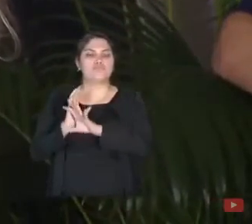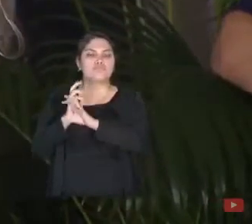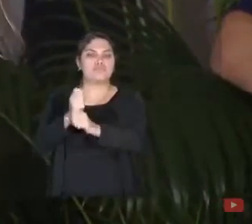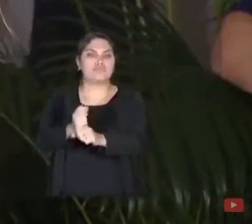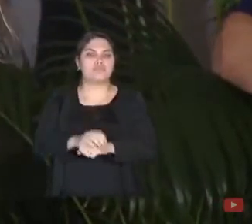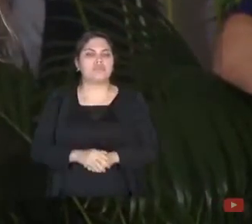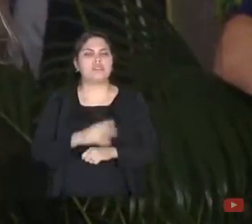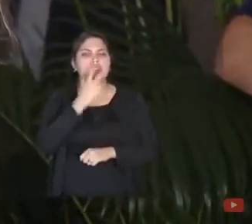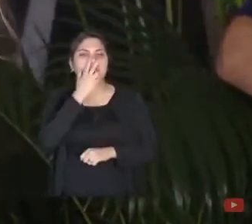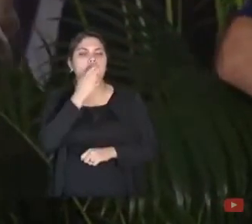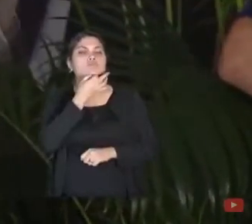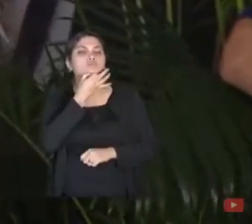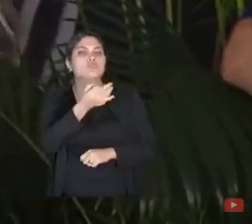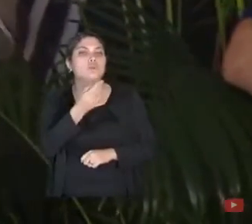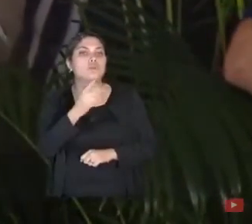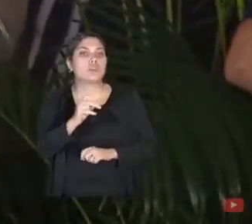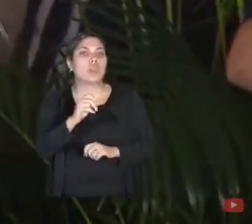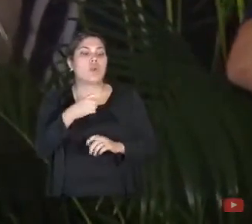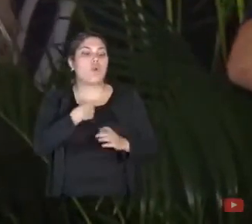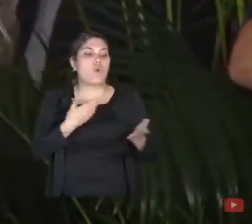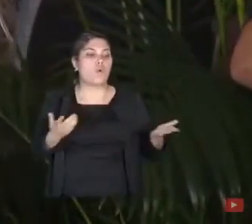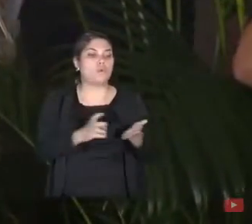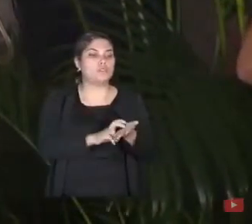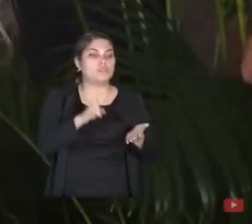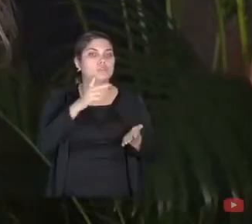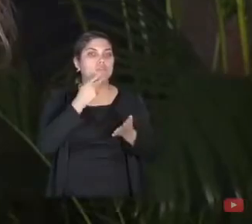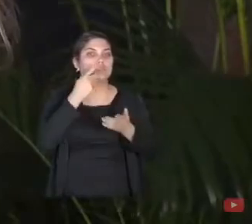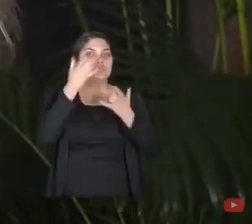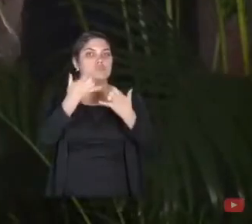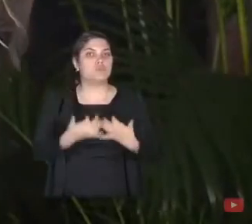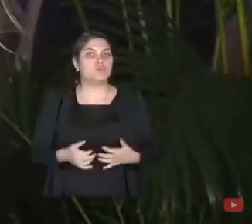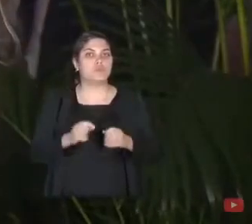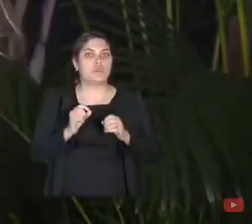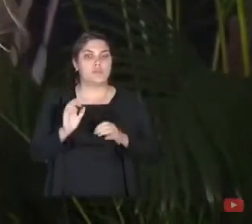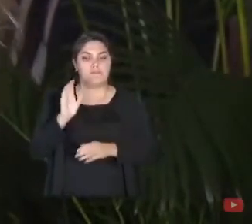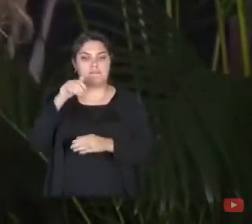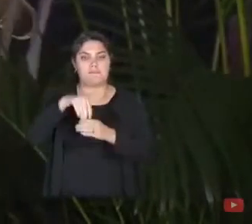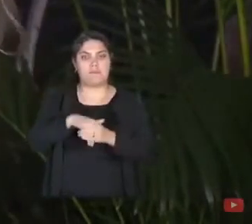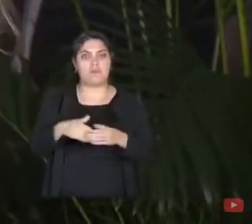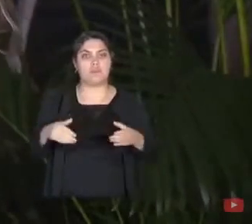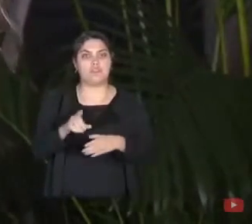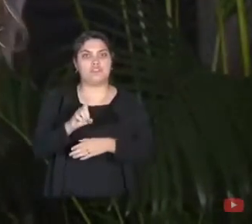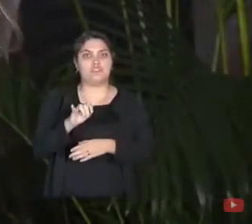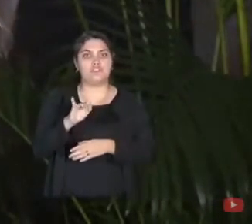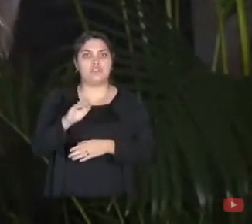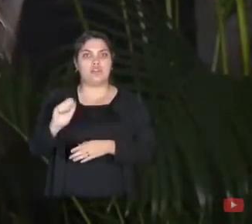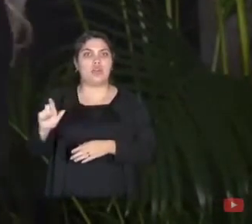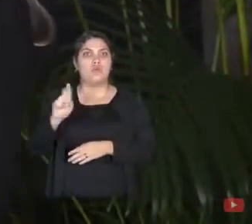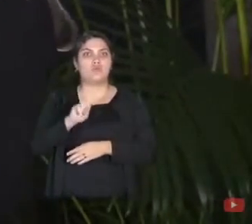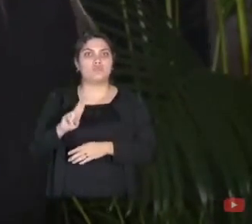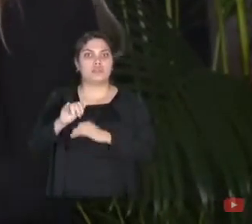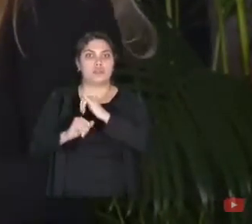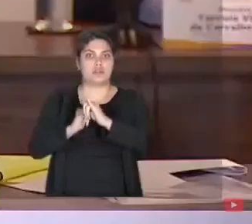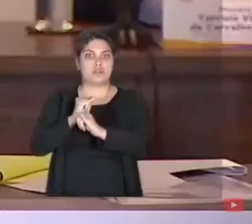que o senhor acha disso, tendo em vista que o senhor mais cedo falou sobre o voto ser digital, ser pela internet?